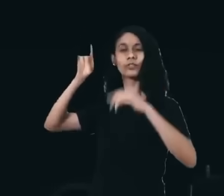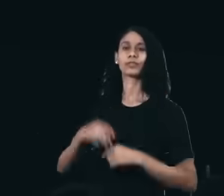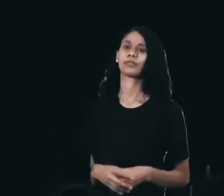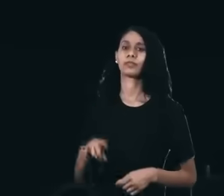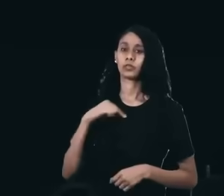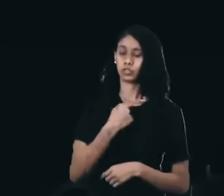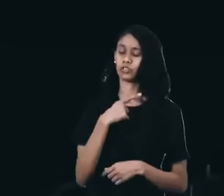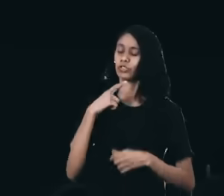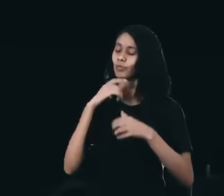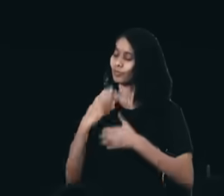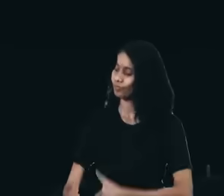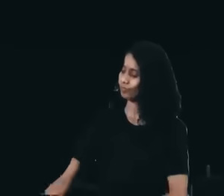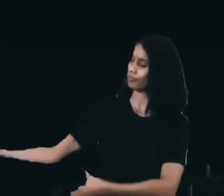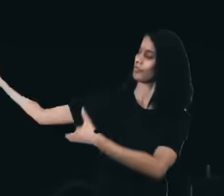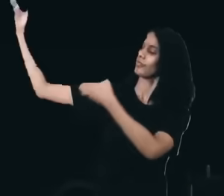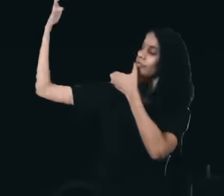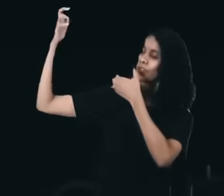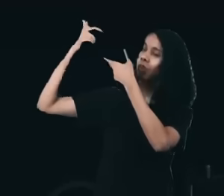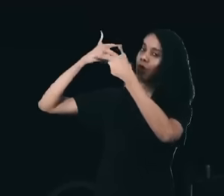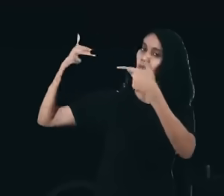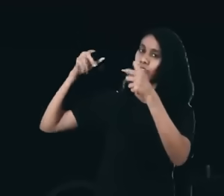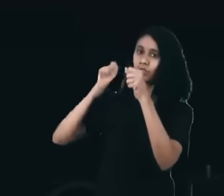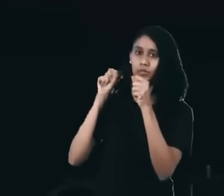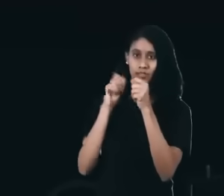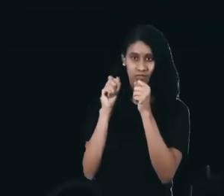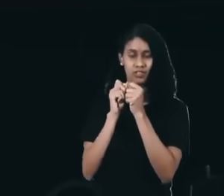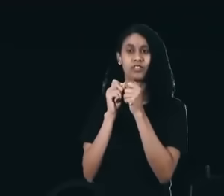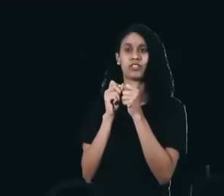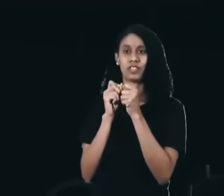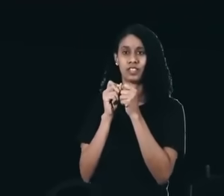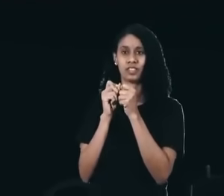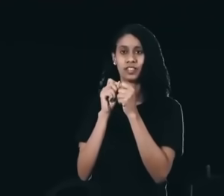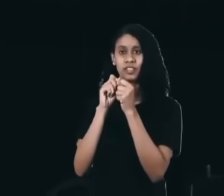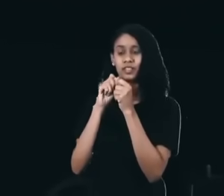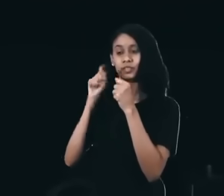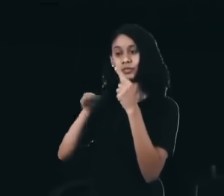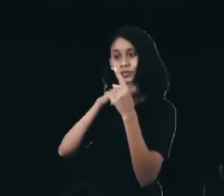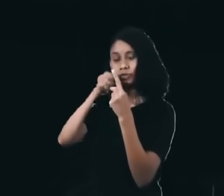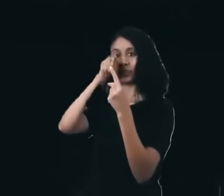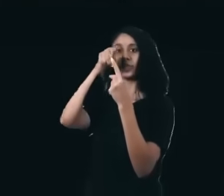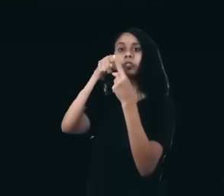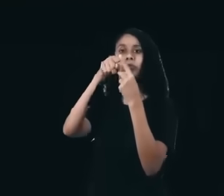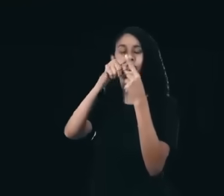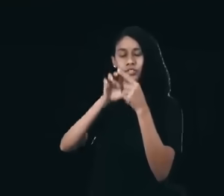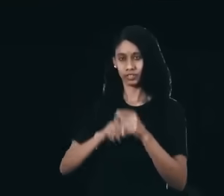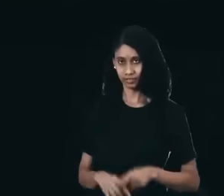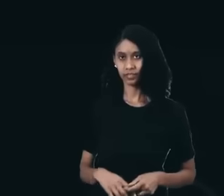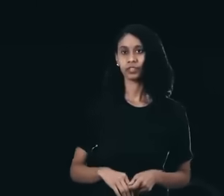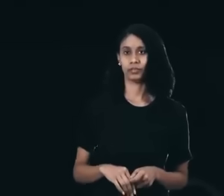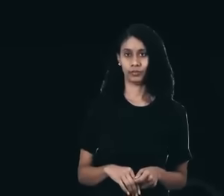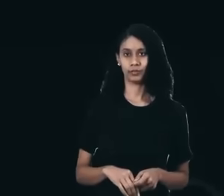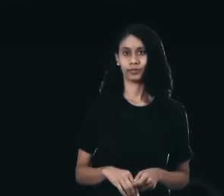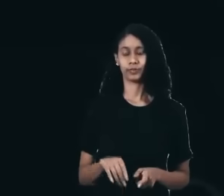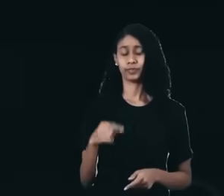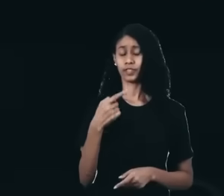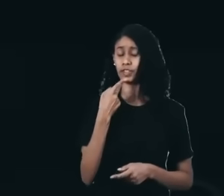um cântaro para carregar e um chamado para cumprir. Eu vim aqui para te dizer uma